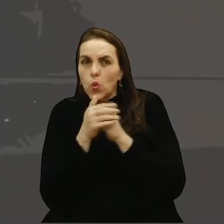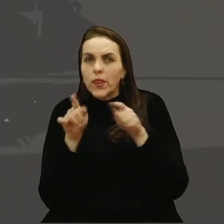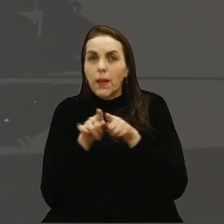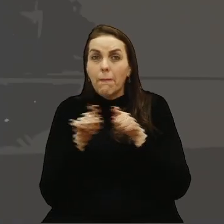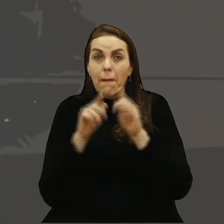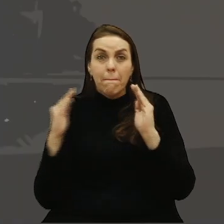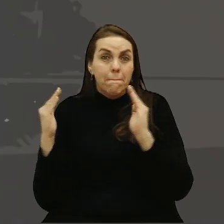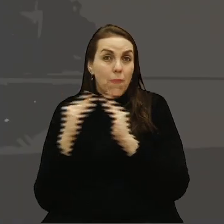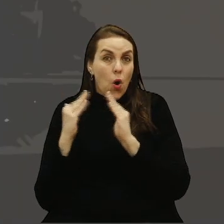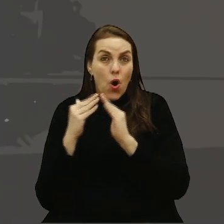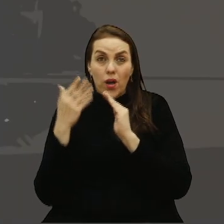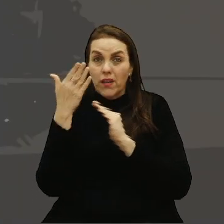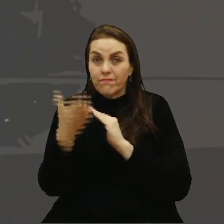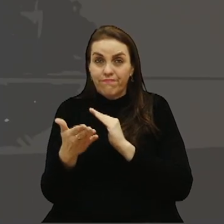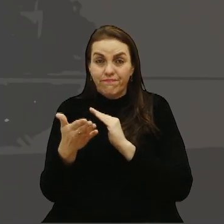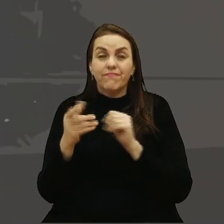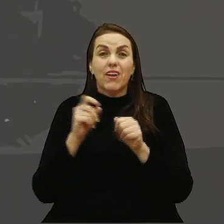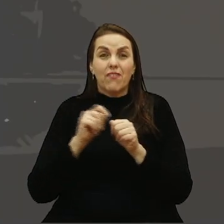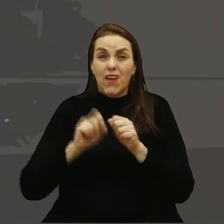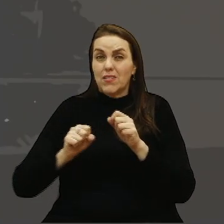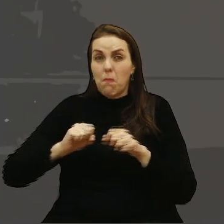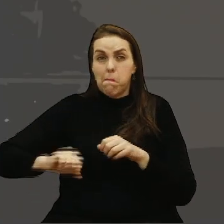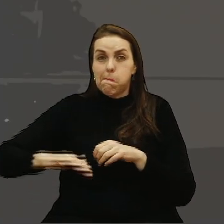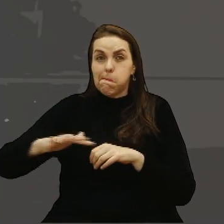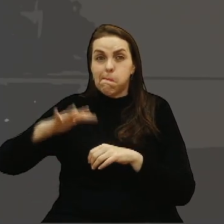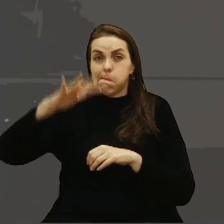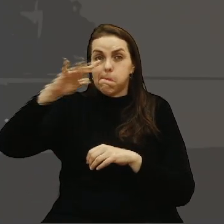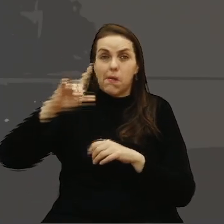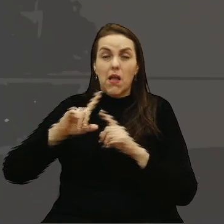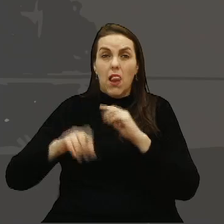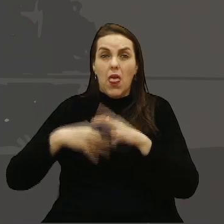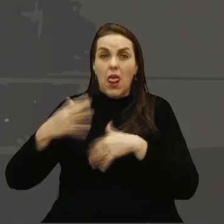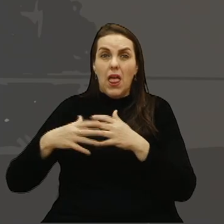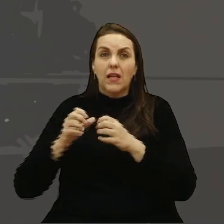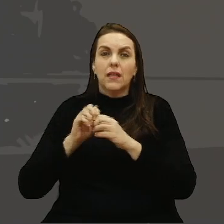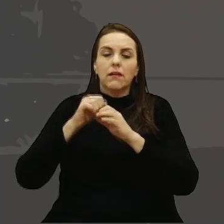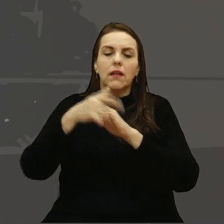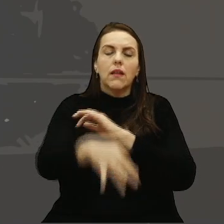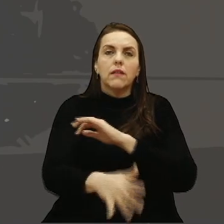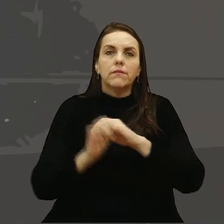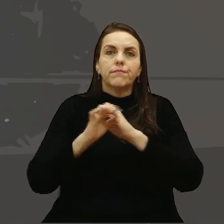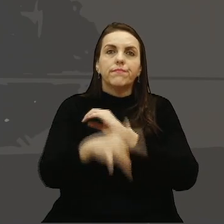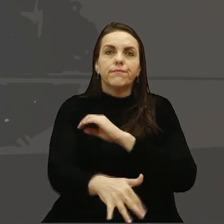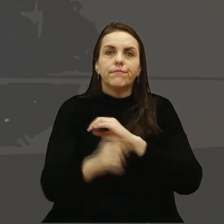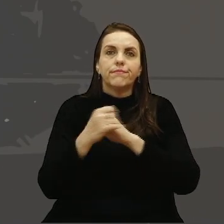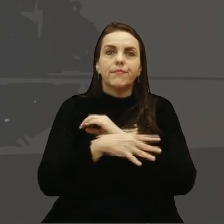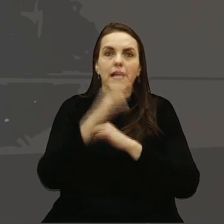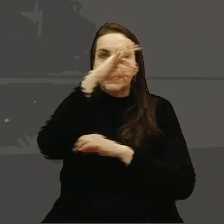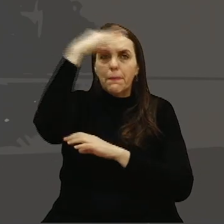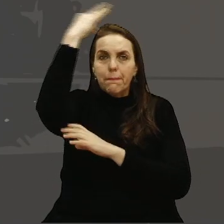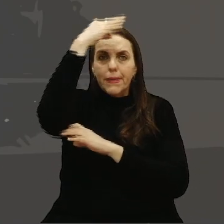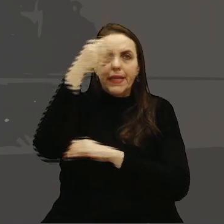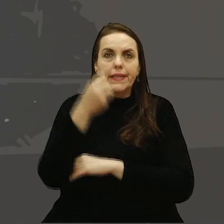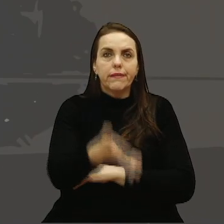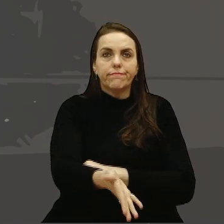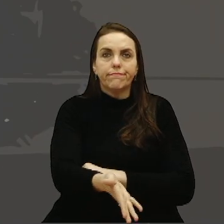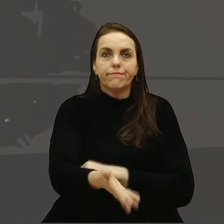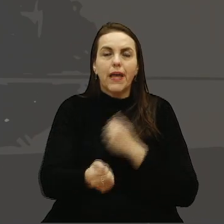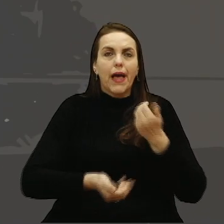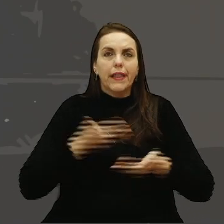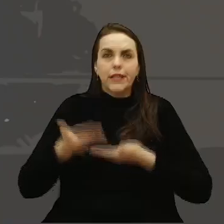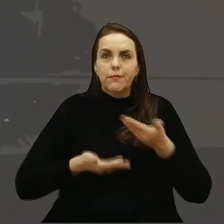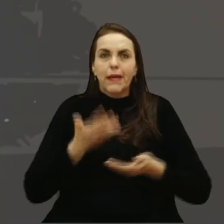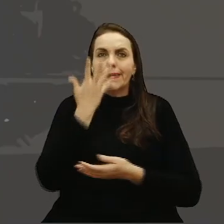morando, literalmente, produzindo uma quantidade absurda de resíduos, e isso tudo cai lá para o centro espírita ali, para atender